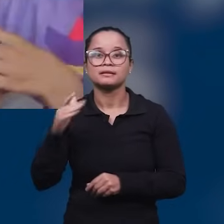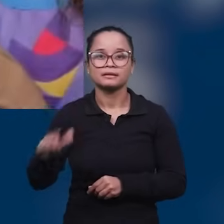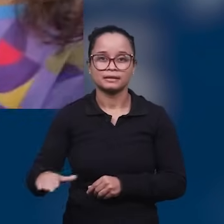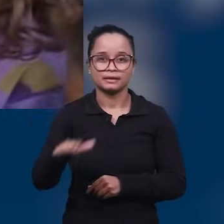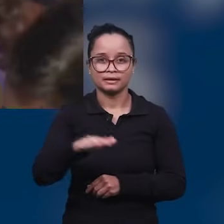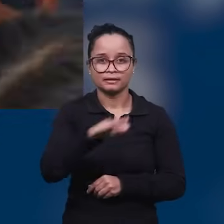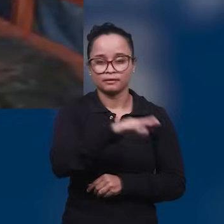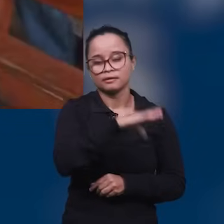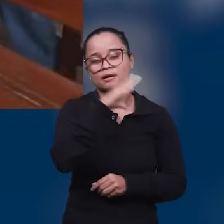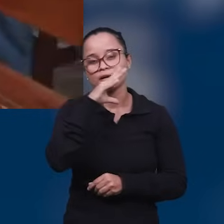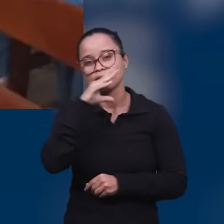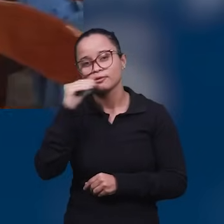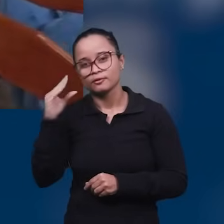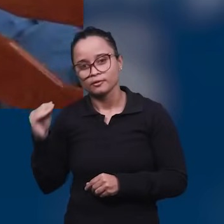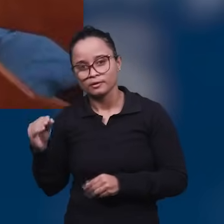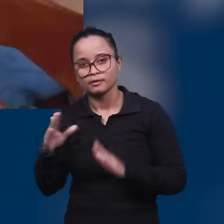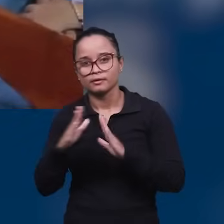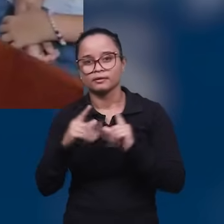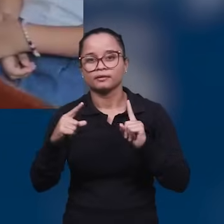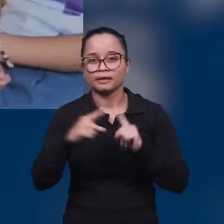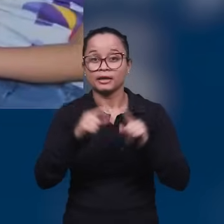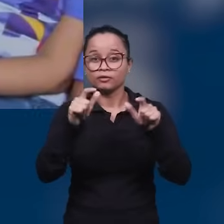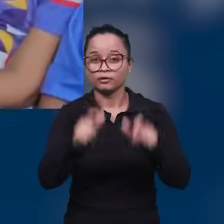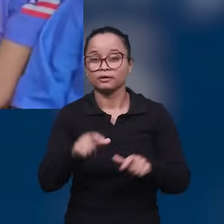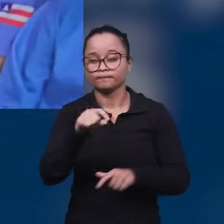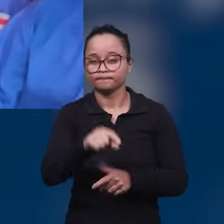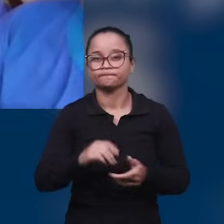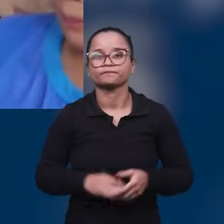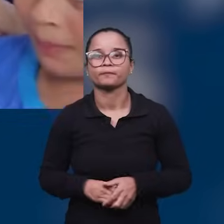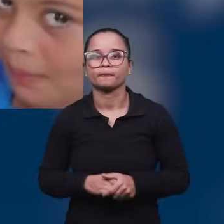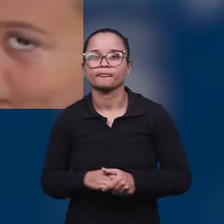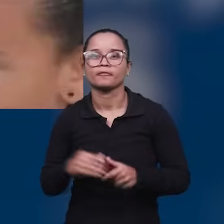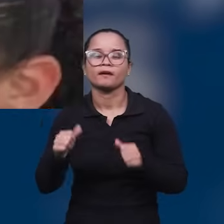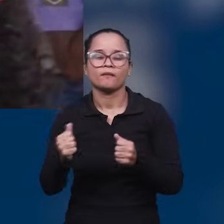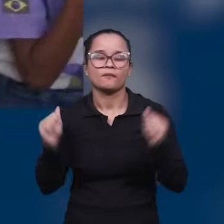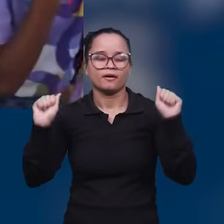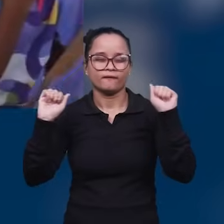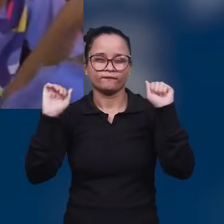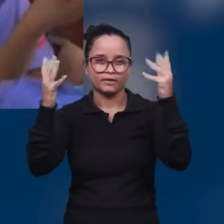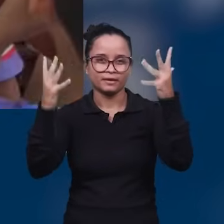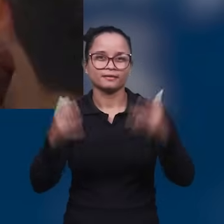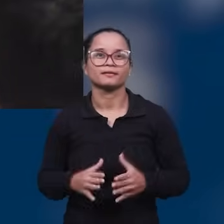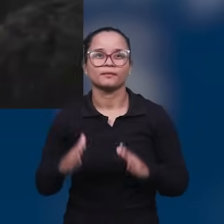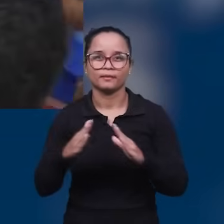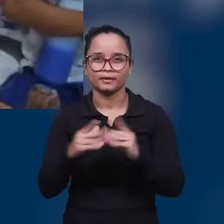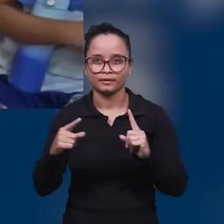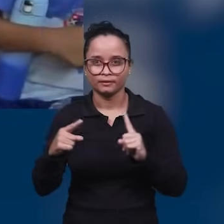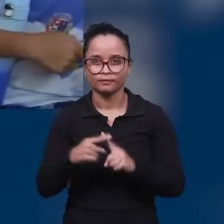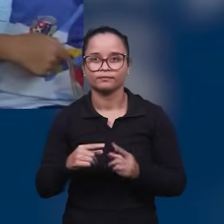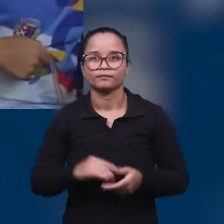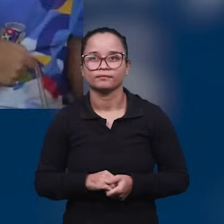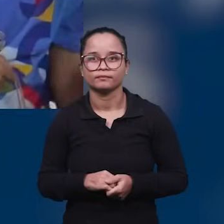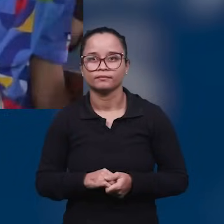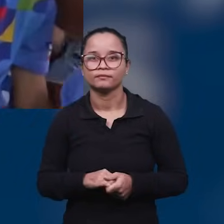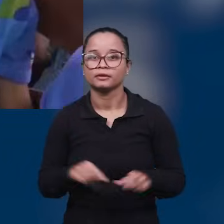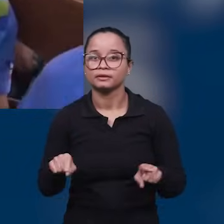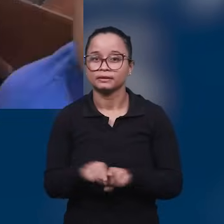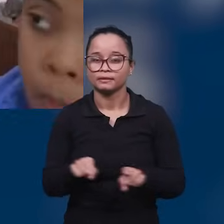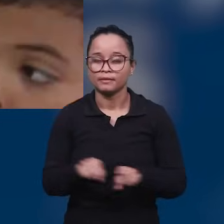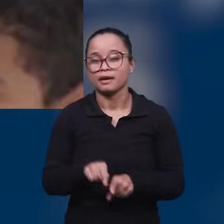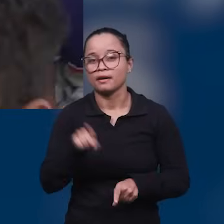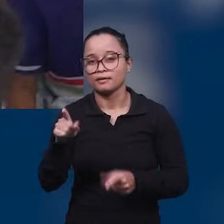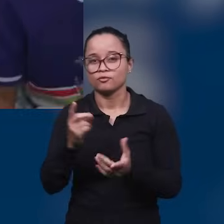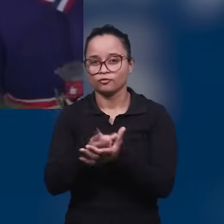manhã, aproximadamente 500 crianças foram ao templo assistir à mesma aula ministrada para as classes da